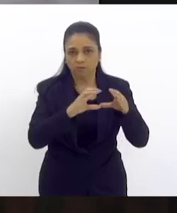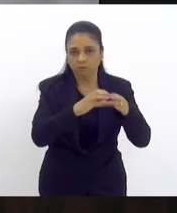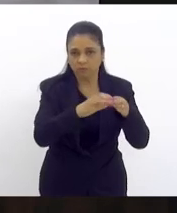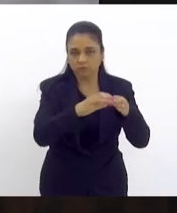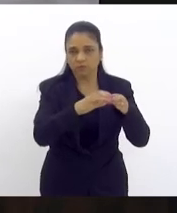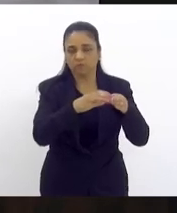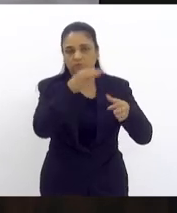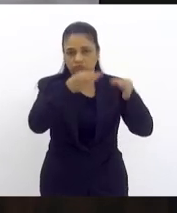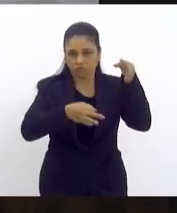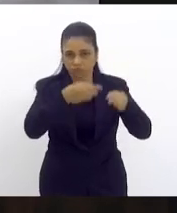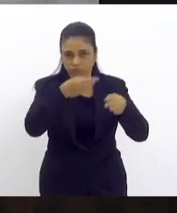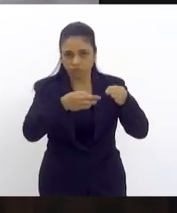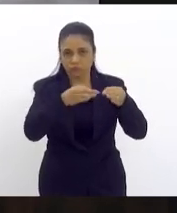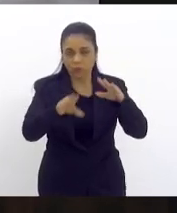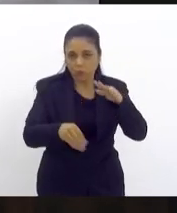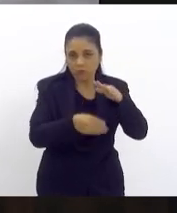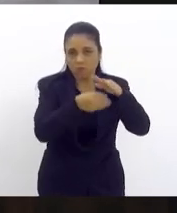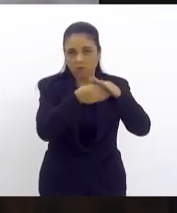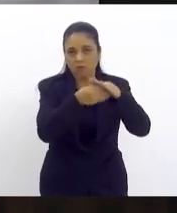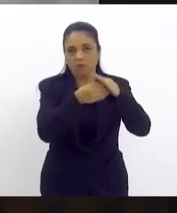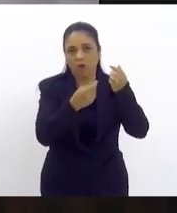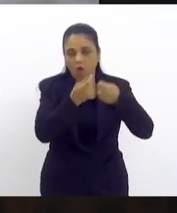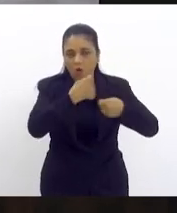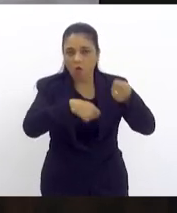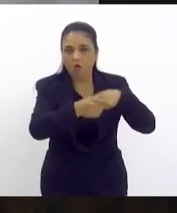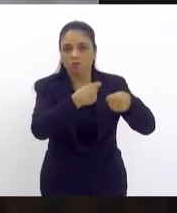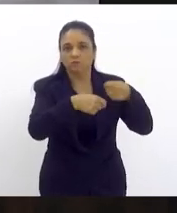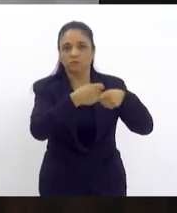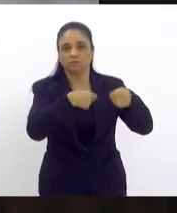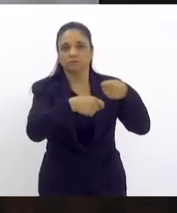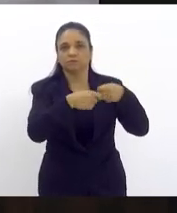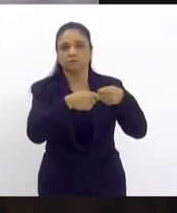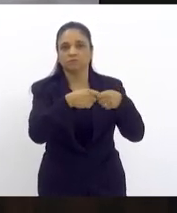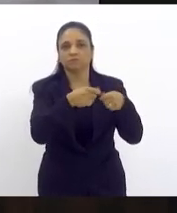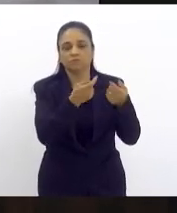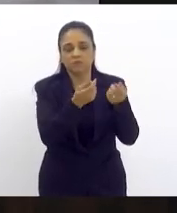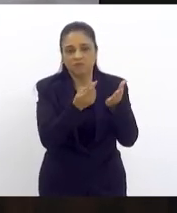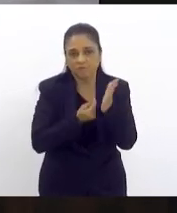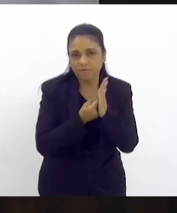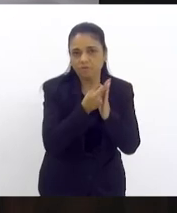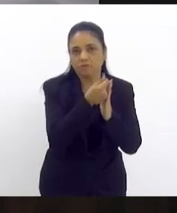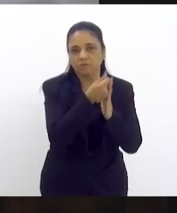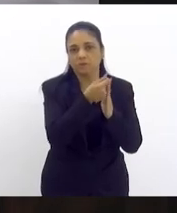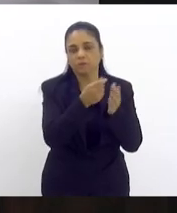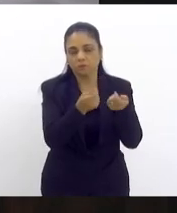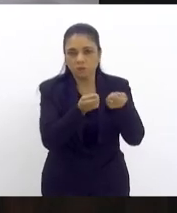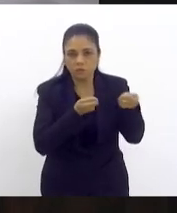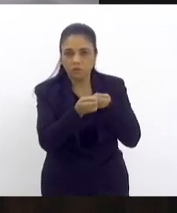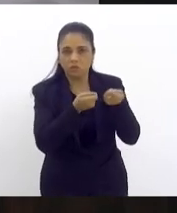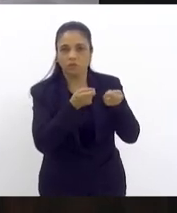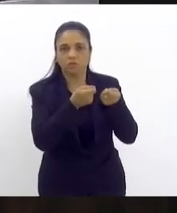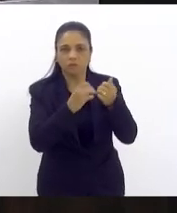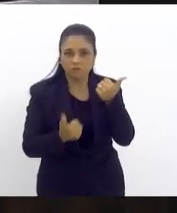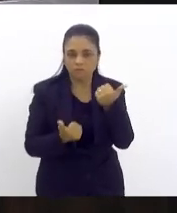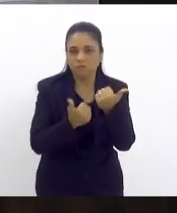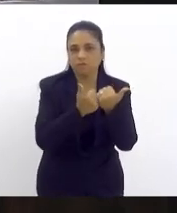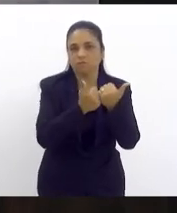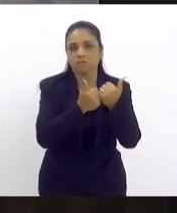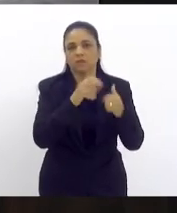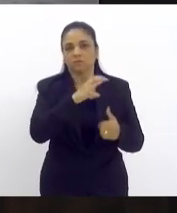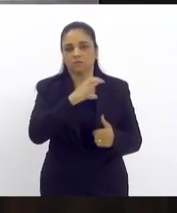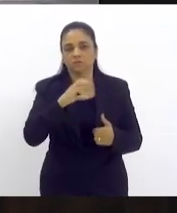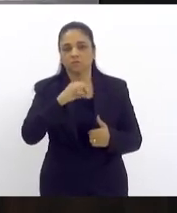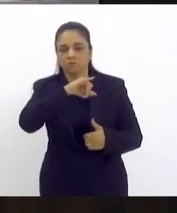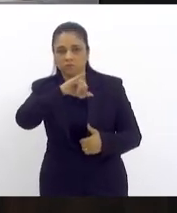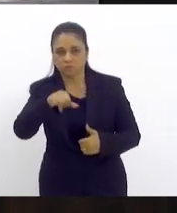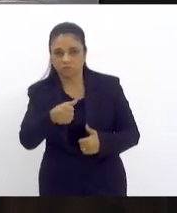justiça com emenda e de orçamento Finanças fiscalização financeira e controle favorável com substitutivo da ccj